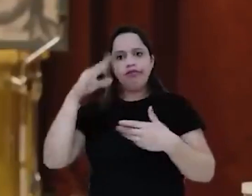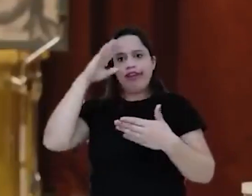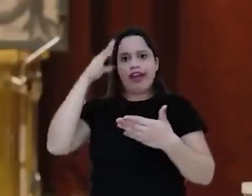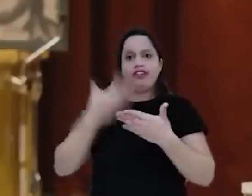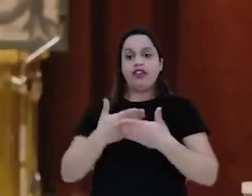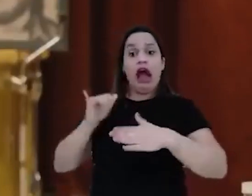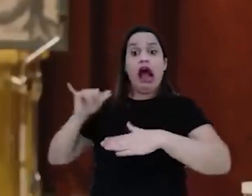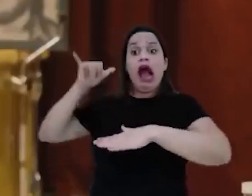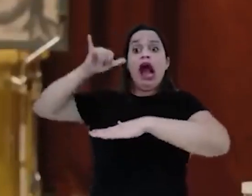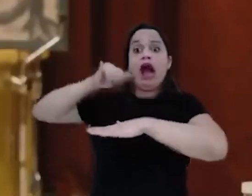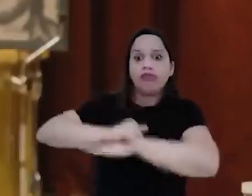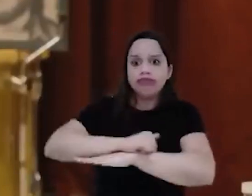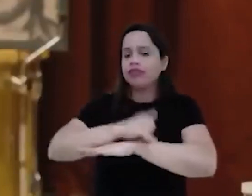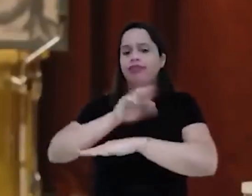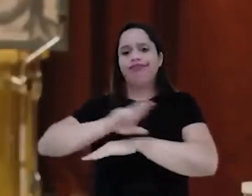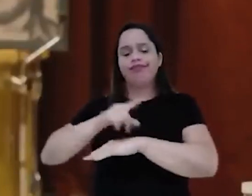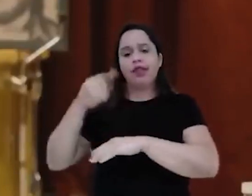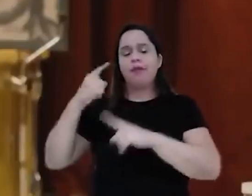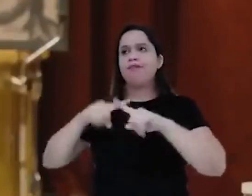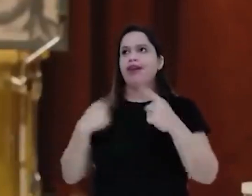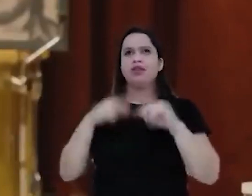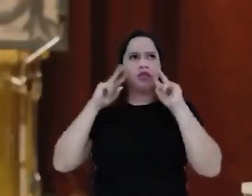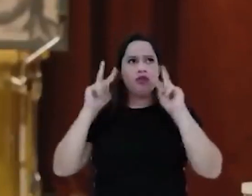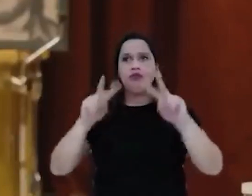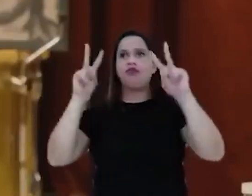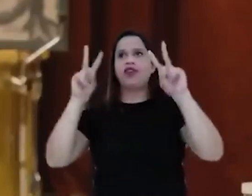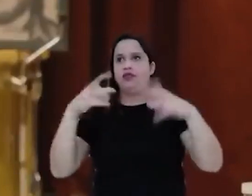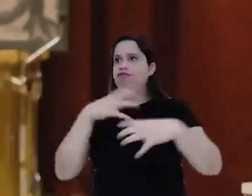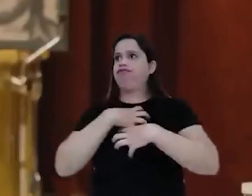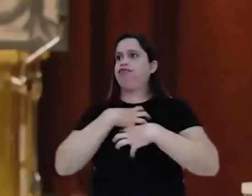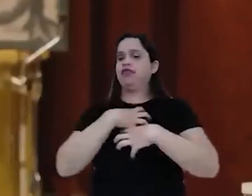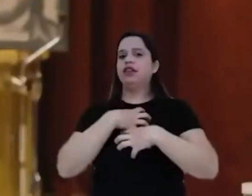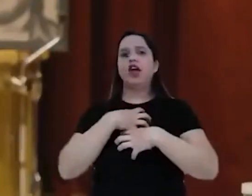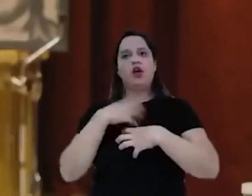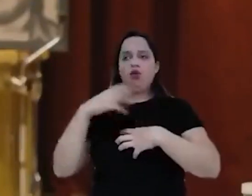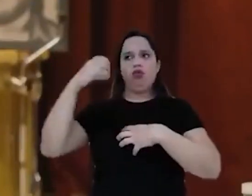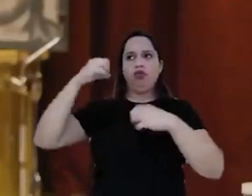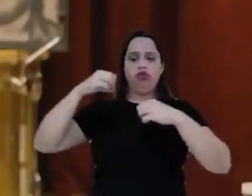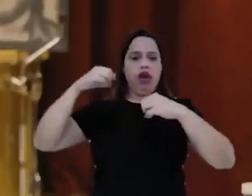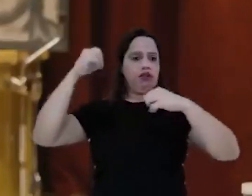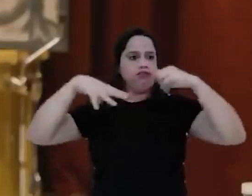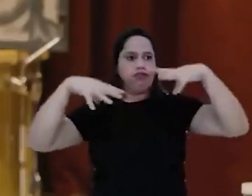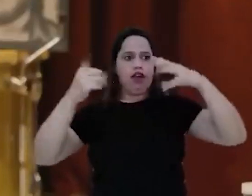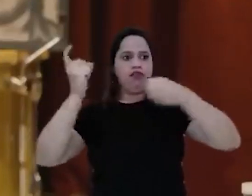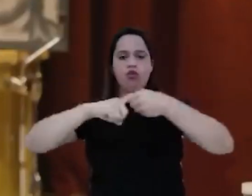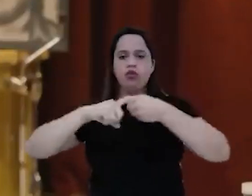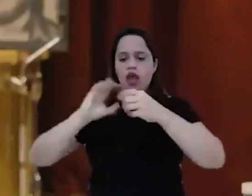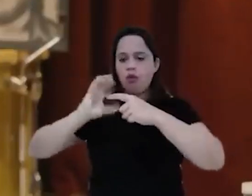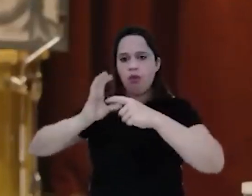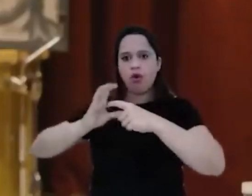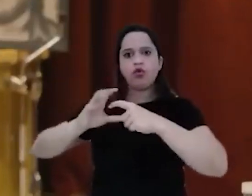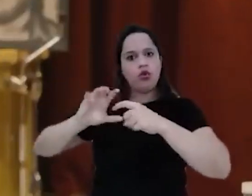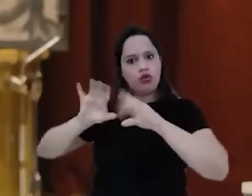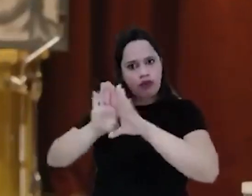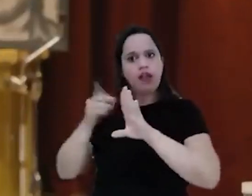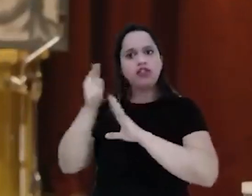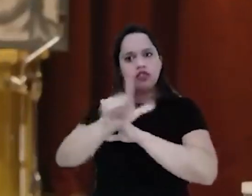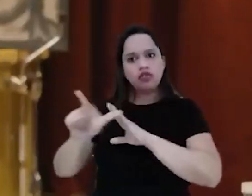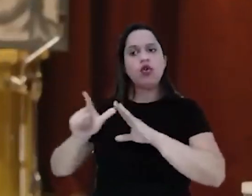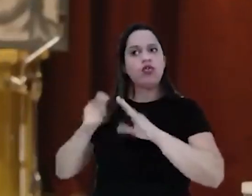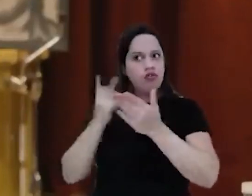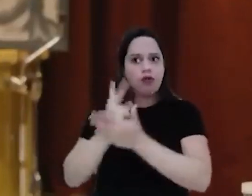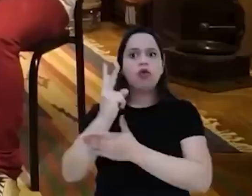não Tipo na na minha caiu particularmente na minha cabeça pode cara vai voltar as luzes vai voltar os motores e vamos